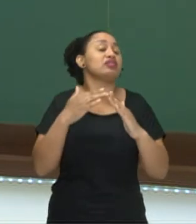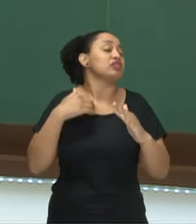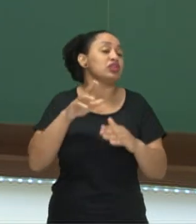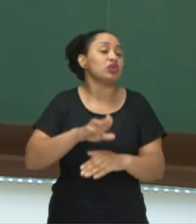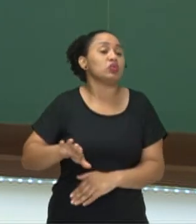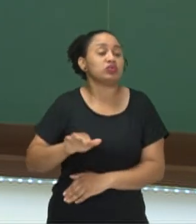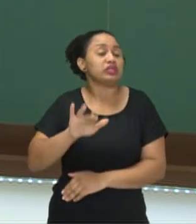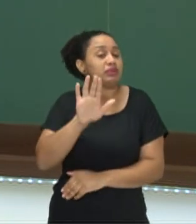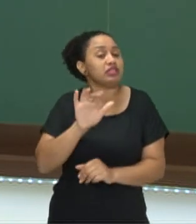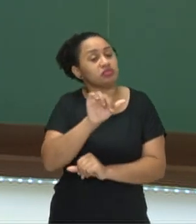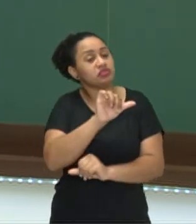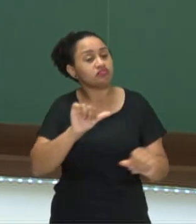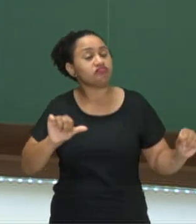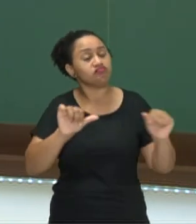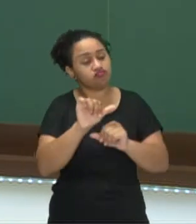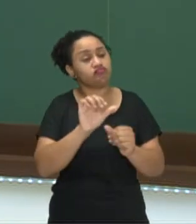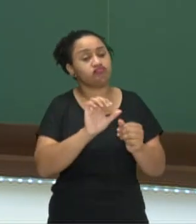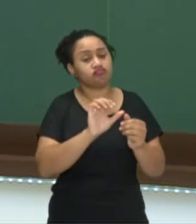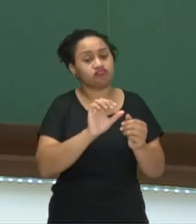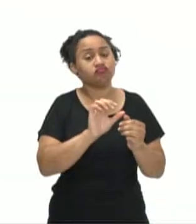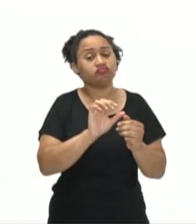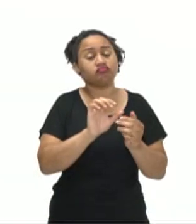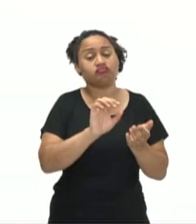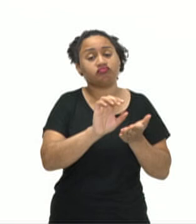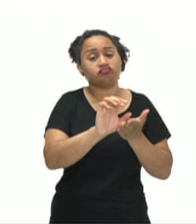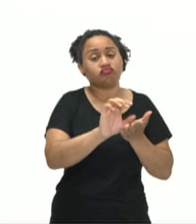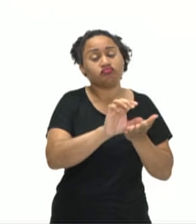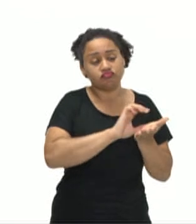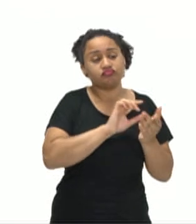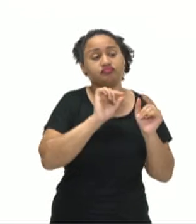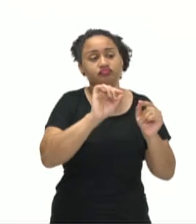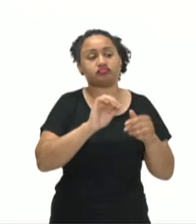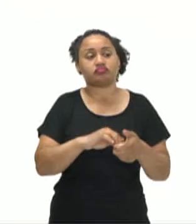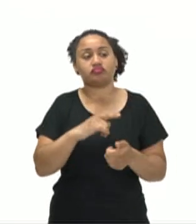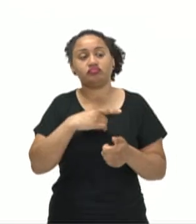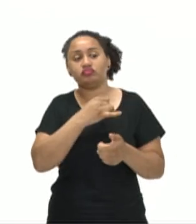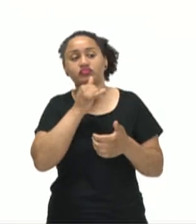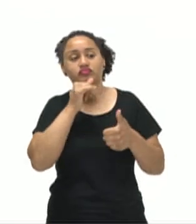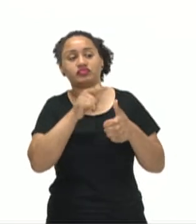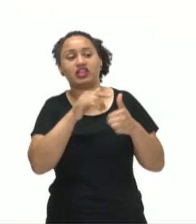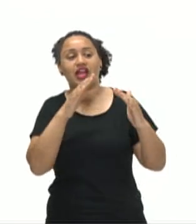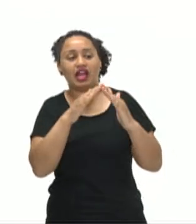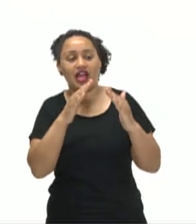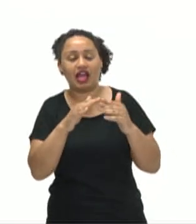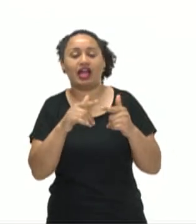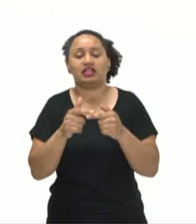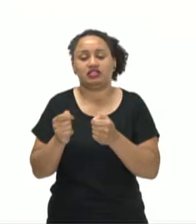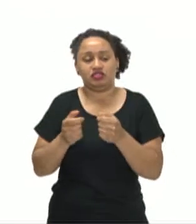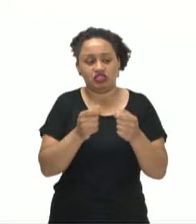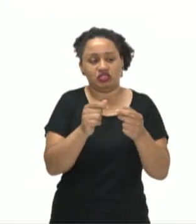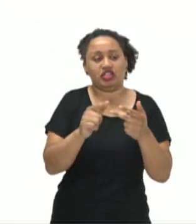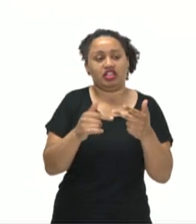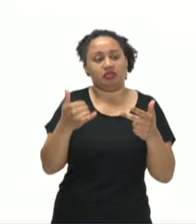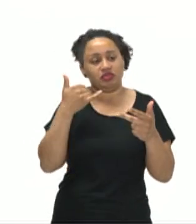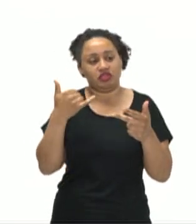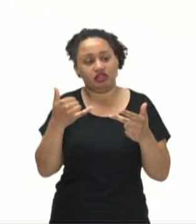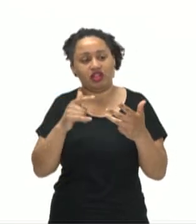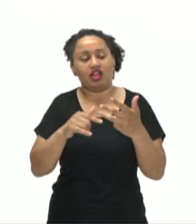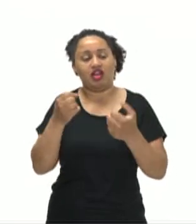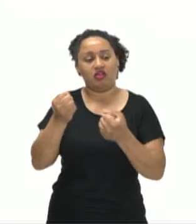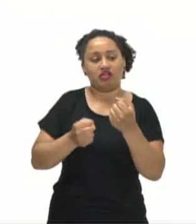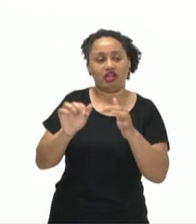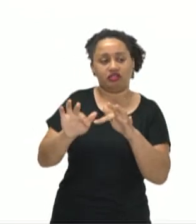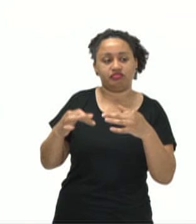pode transformá-lo num ativo? Por exemplo, tem alguns exemplos aqui, a casa própria, o videogame, o celular, o carro da